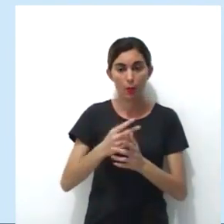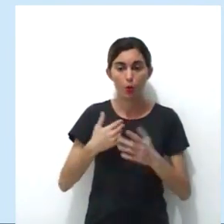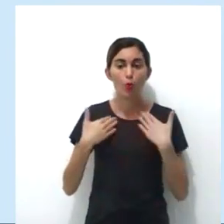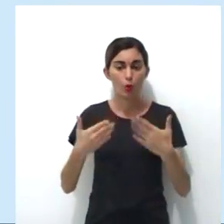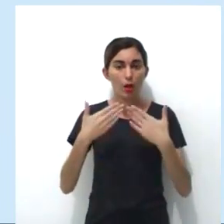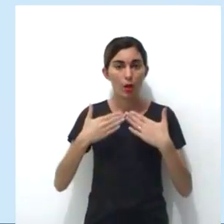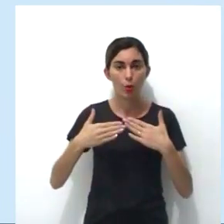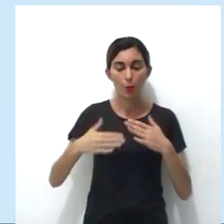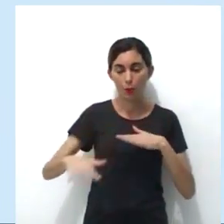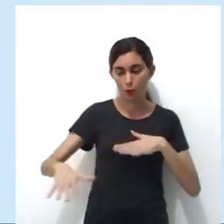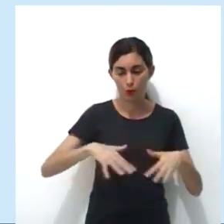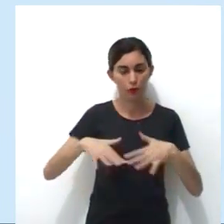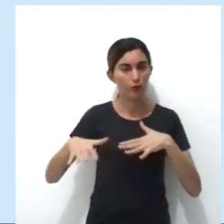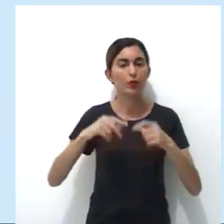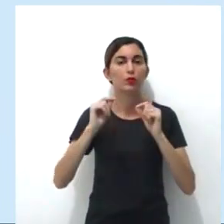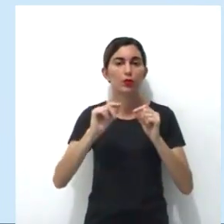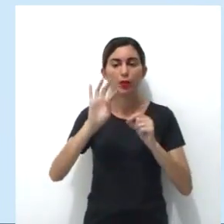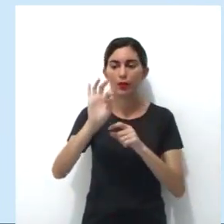trocarem o calor.